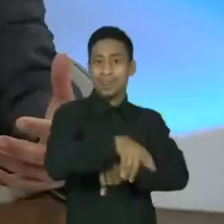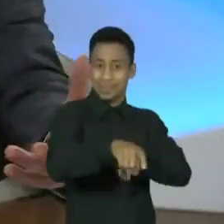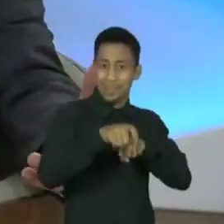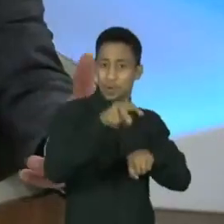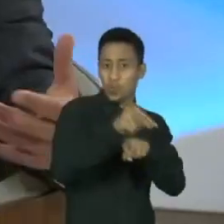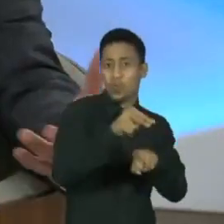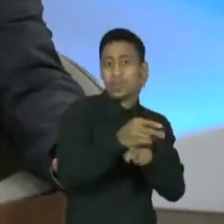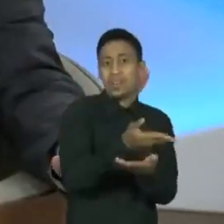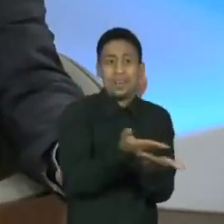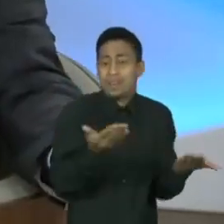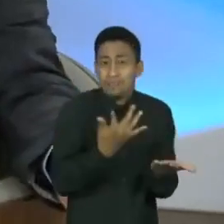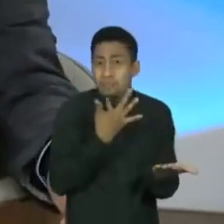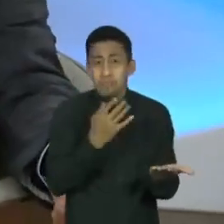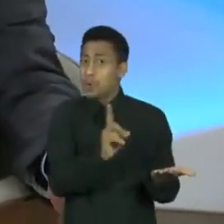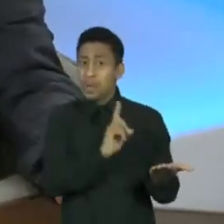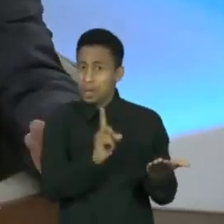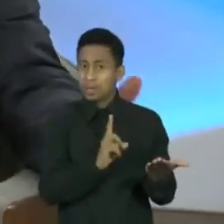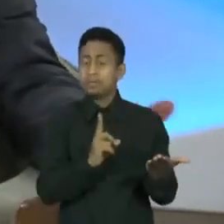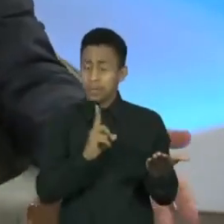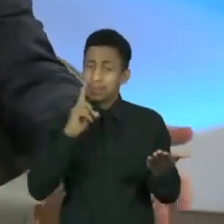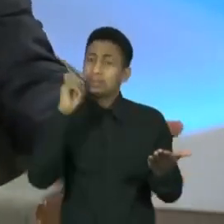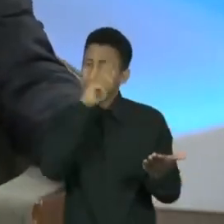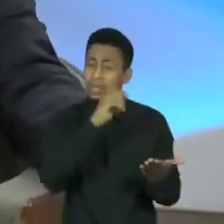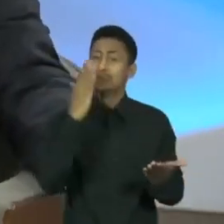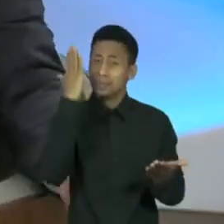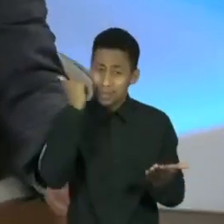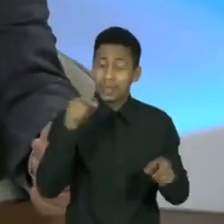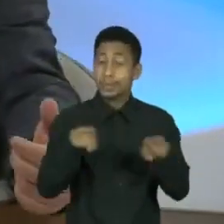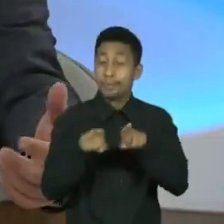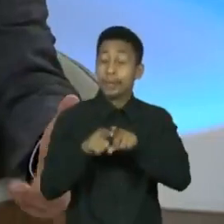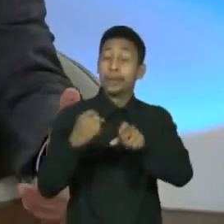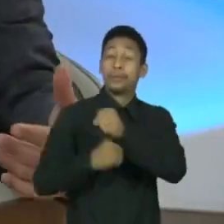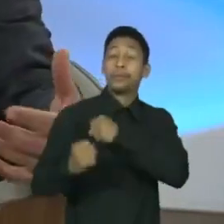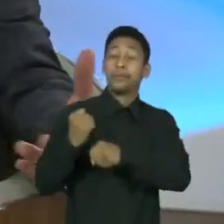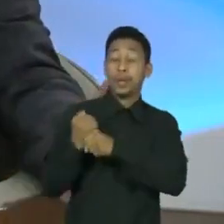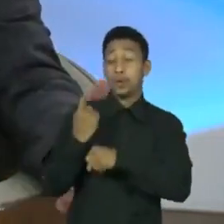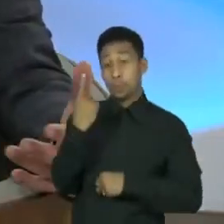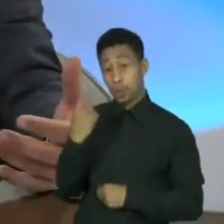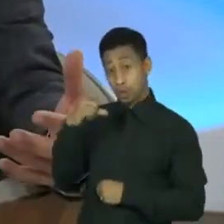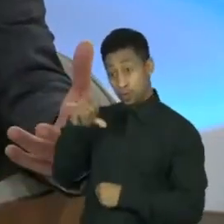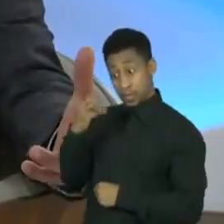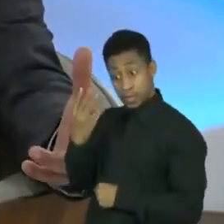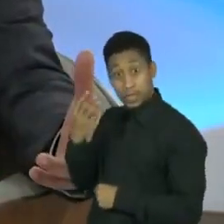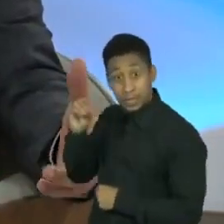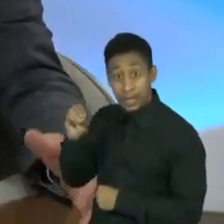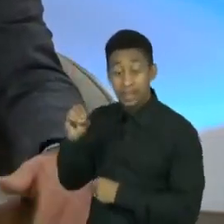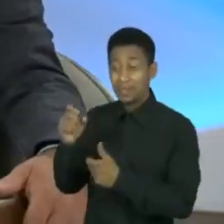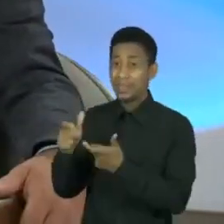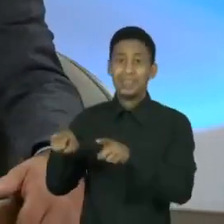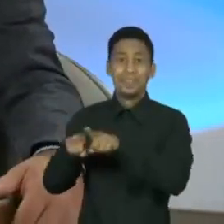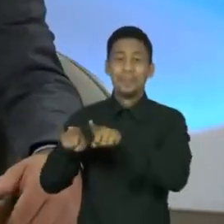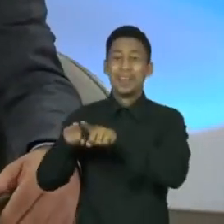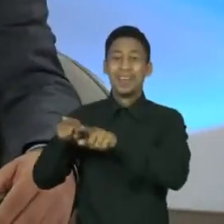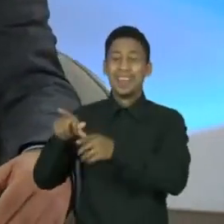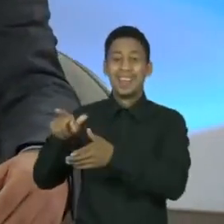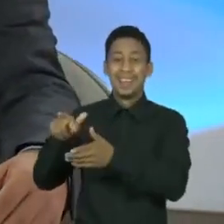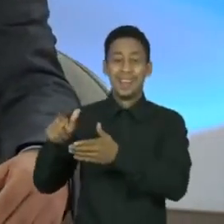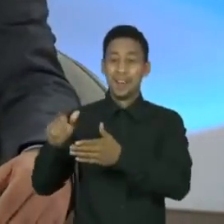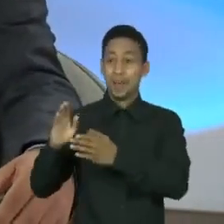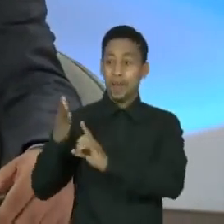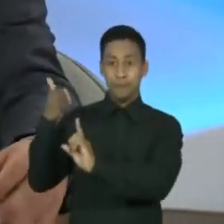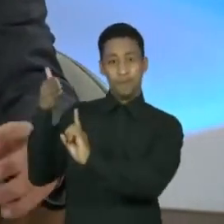a literatura da geração de 30, né? Principalmente esses grandes autores que fizeram a minha